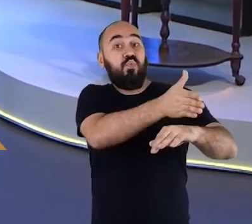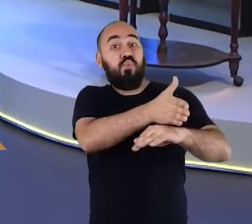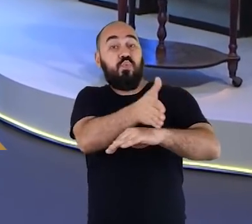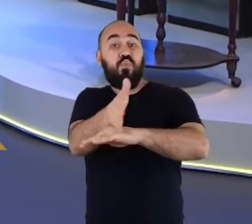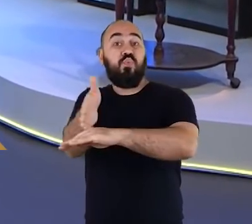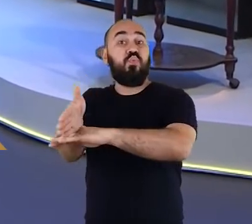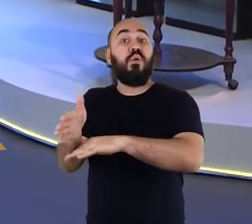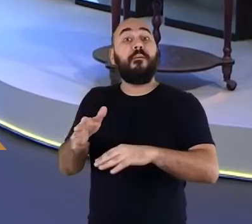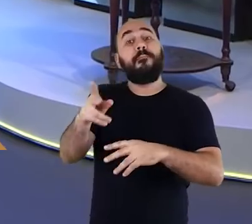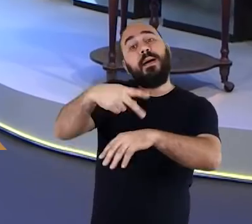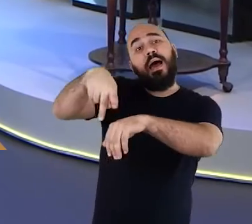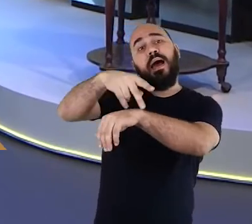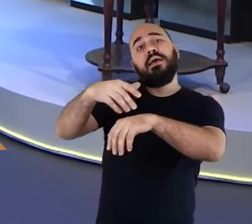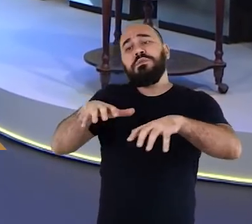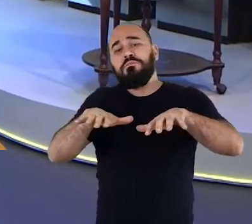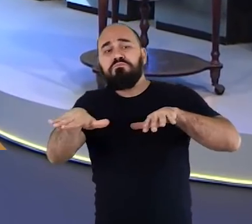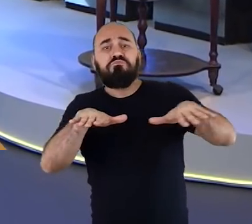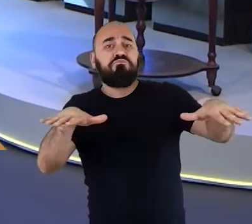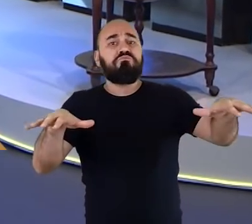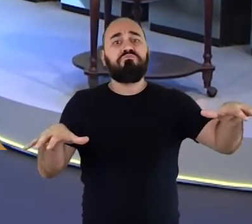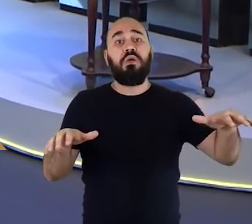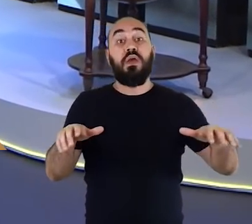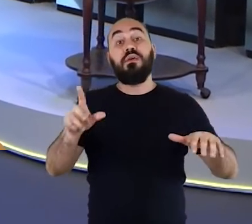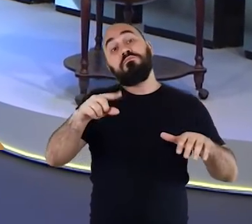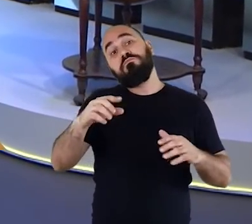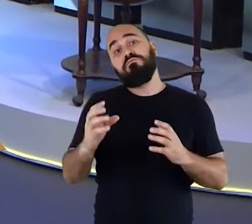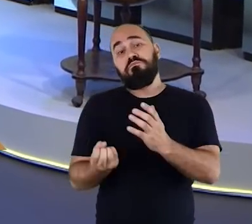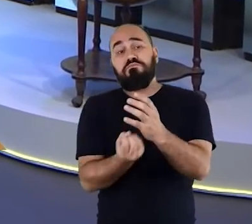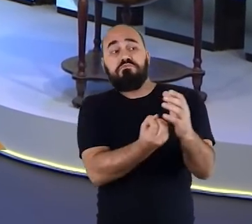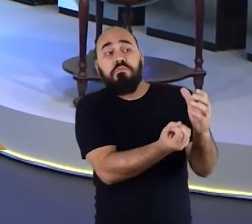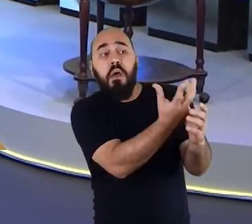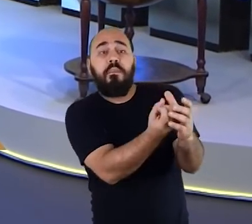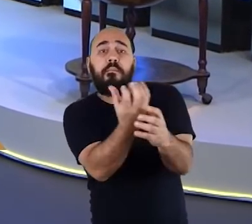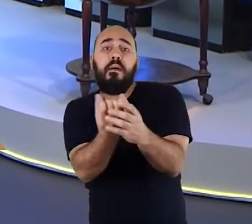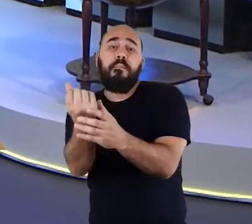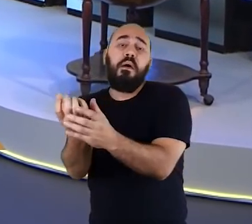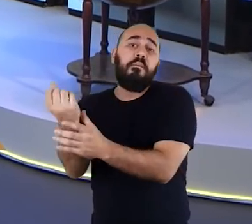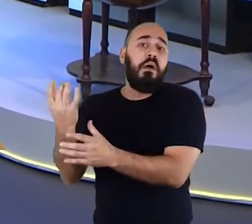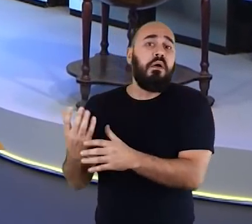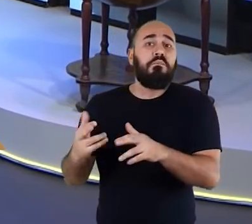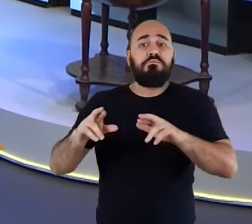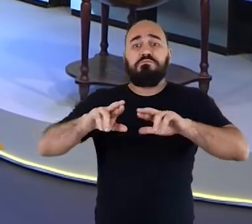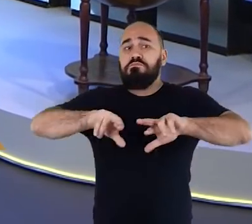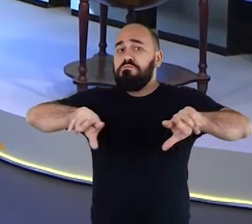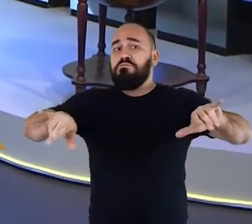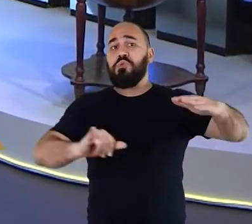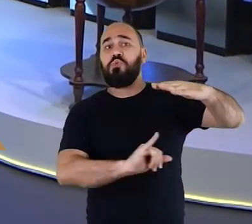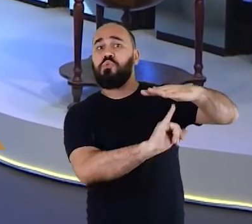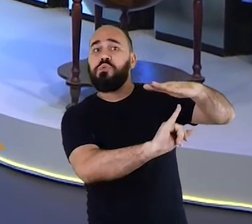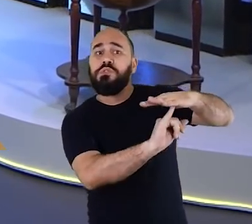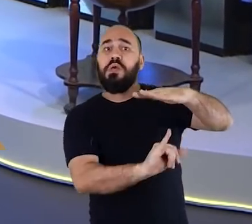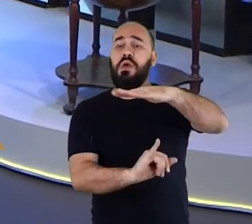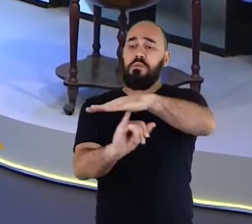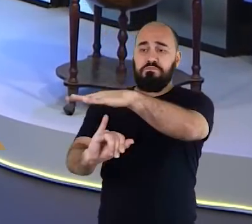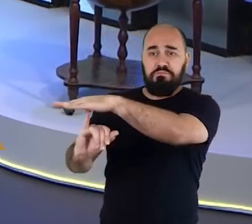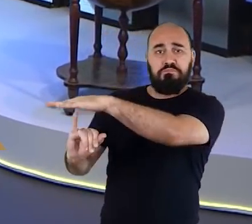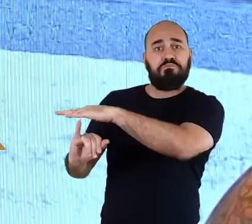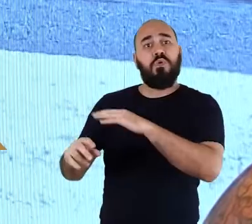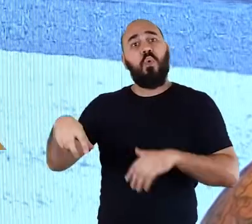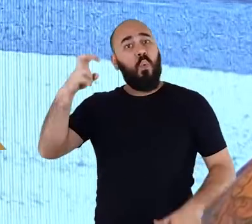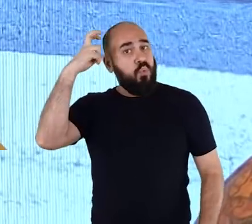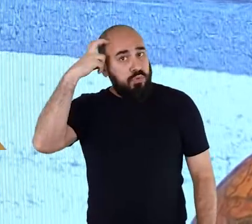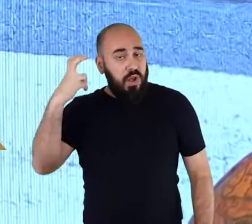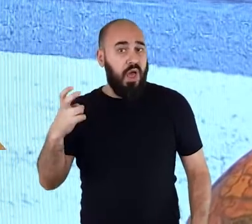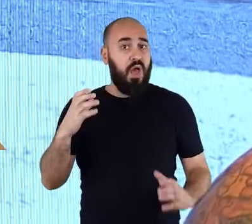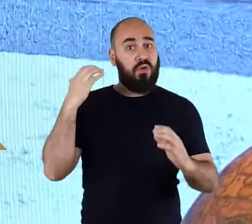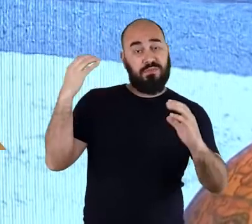de todos os tipos foram criadas ali, incluindo instituições culturais, científicas e também religiosas.